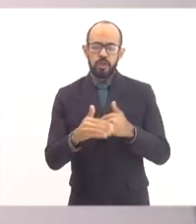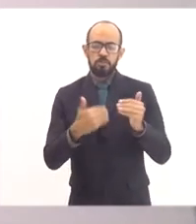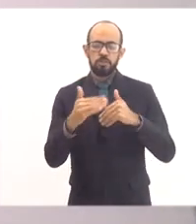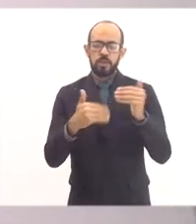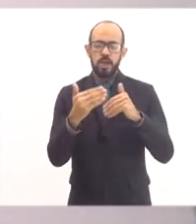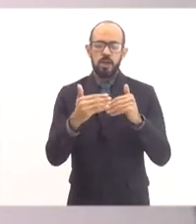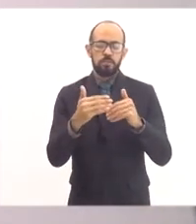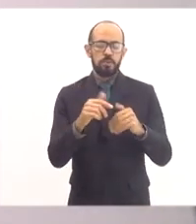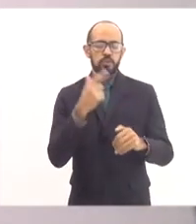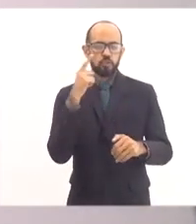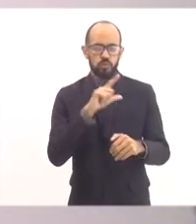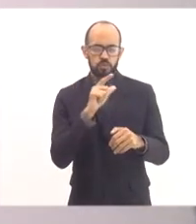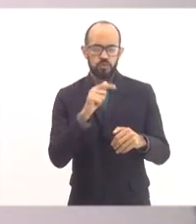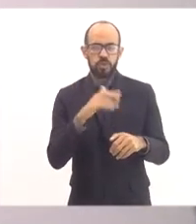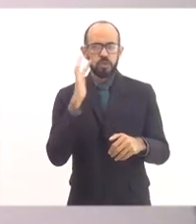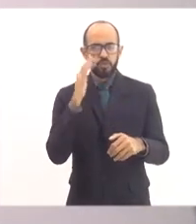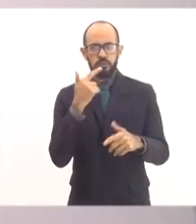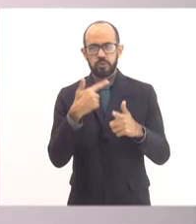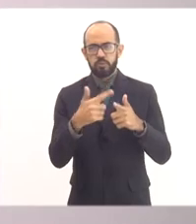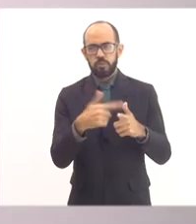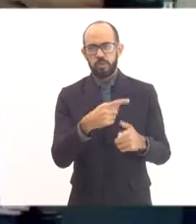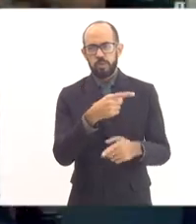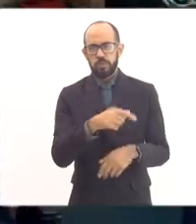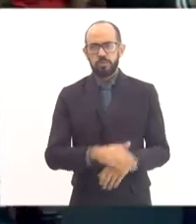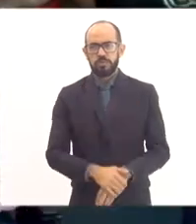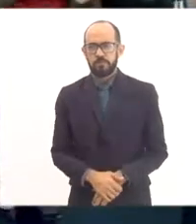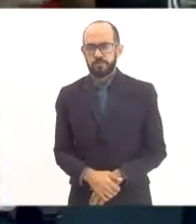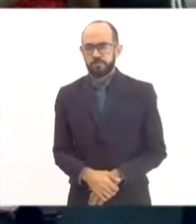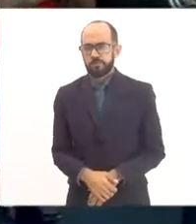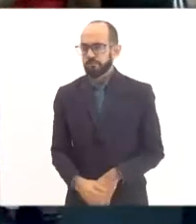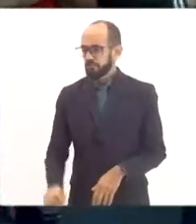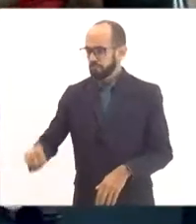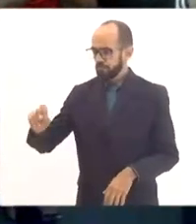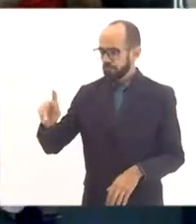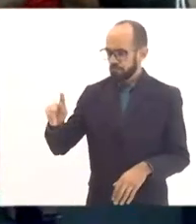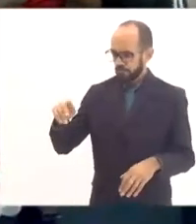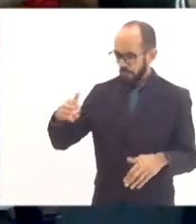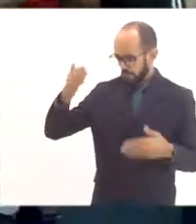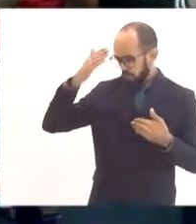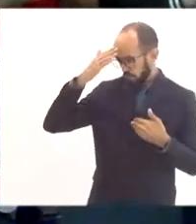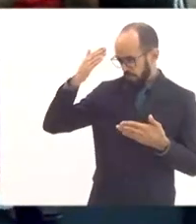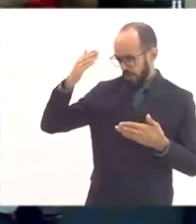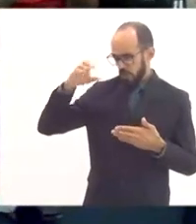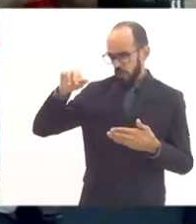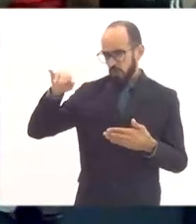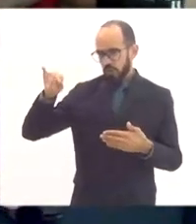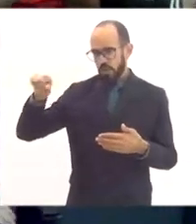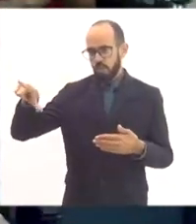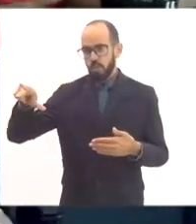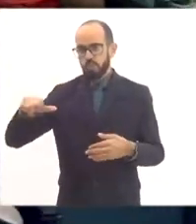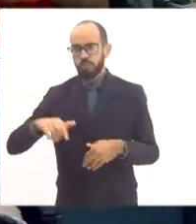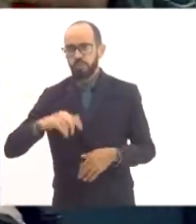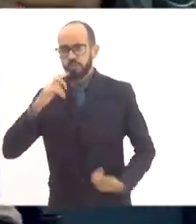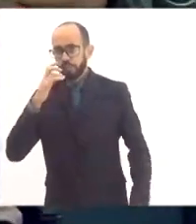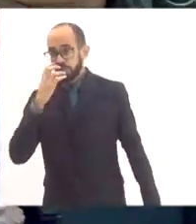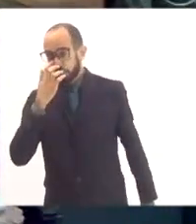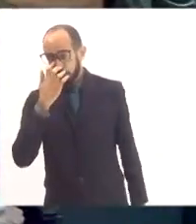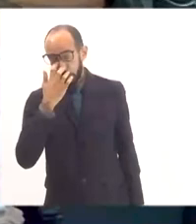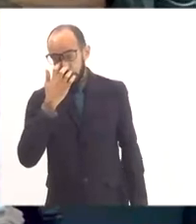possamos atender a esse pleito. Perfeito. Obrigado. Obrigado, coronel.